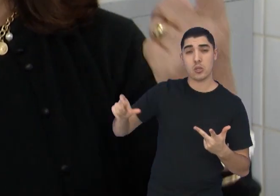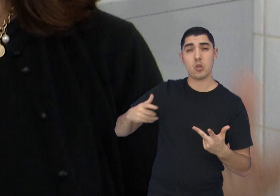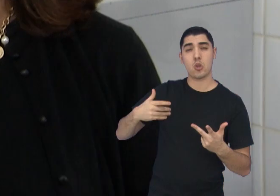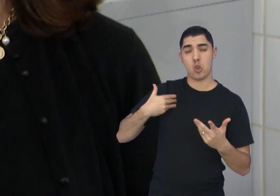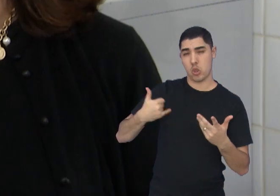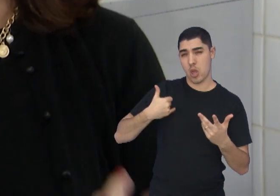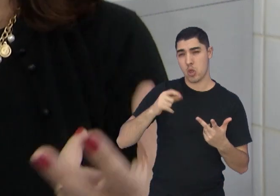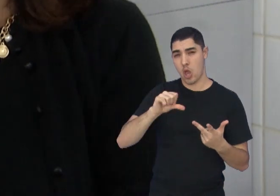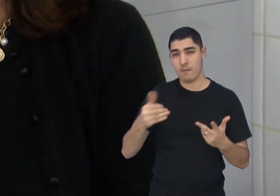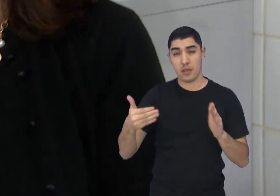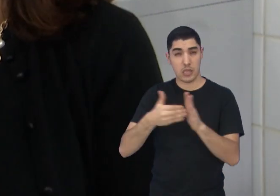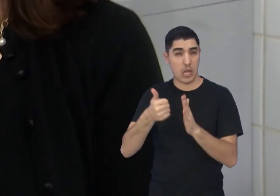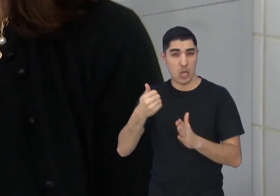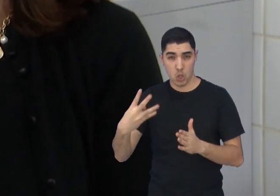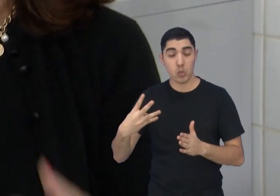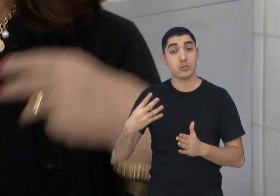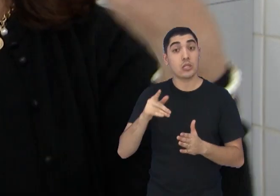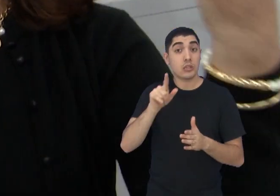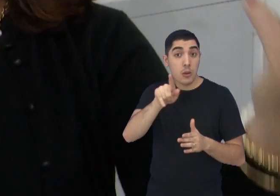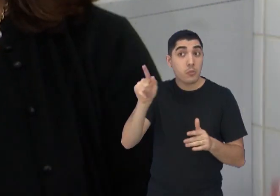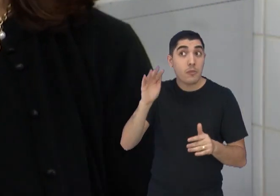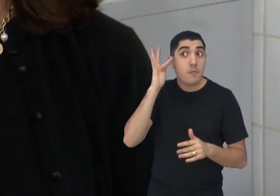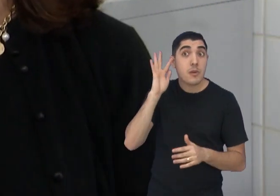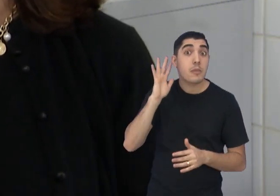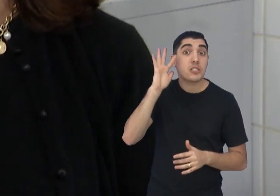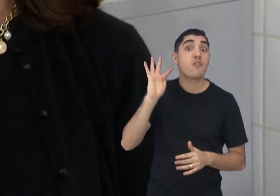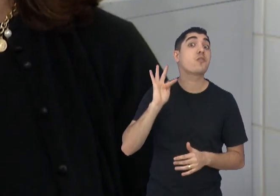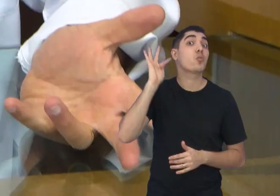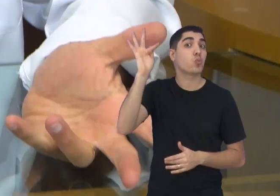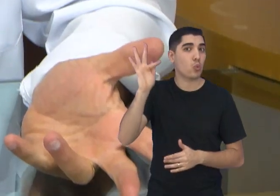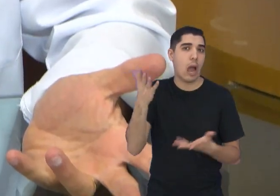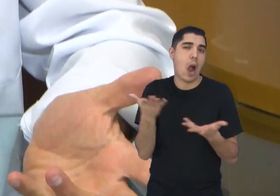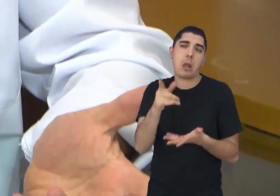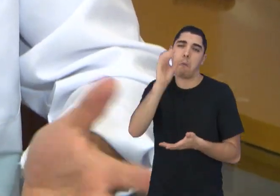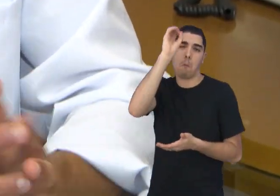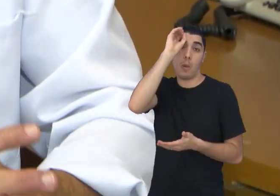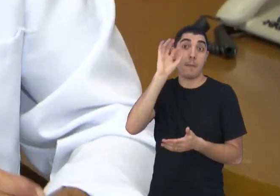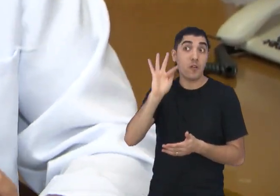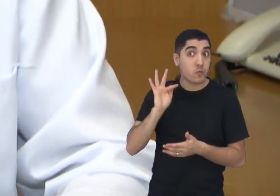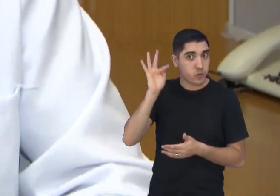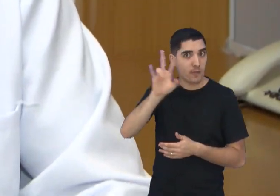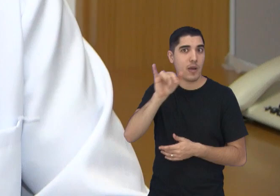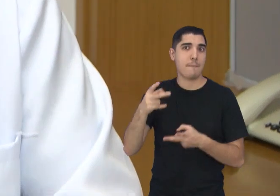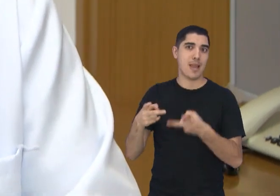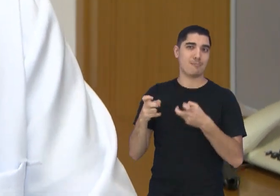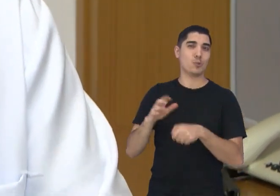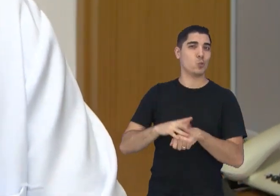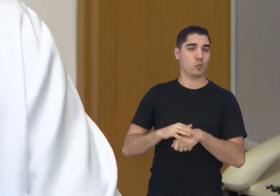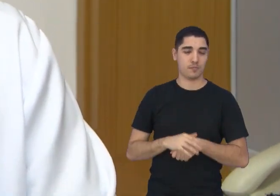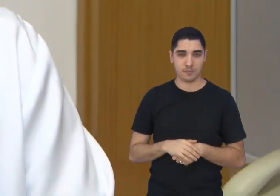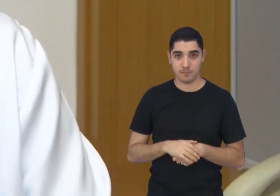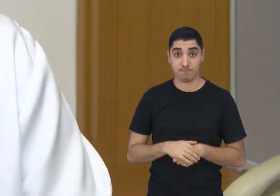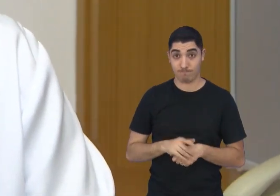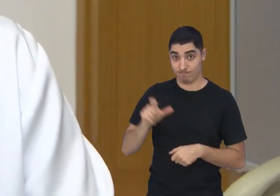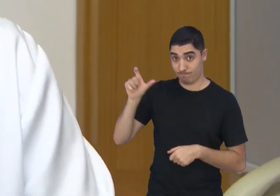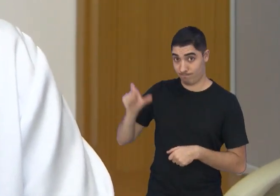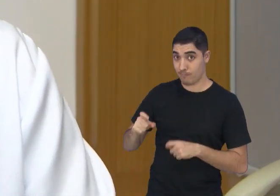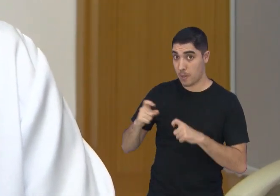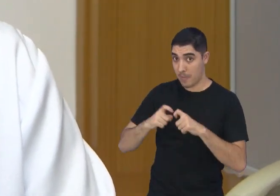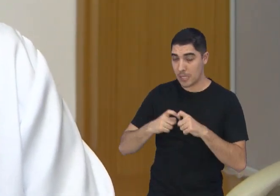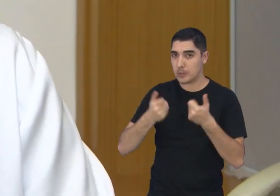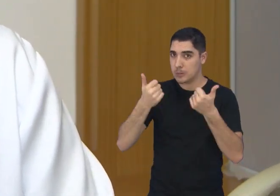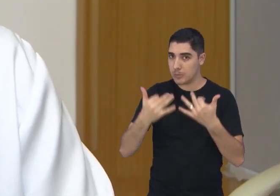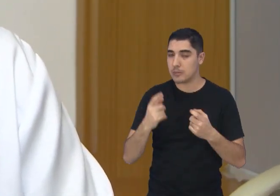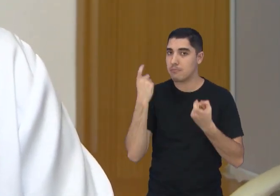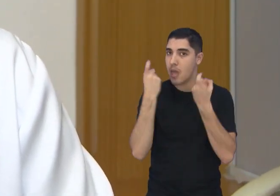vacina vão ser no futuro, você não visualiza agora, mas no futuro você vai ver. Este infectologista fala preocupado dos riscos